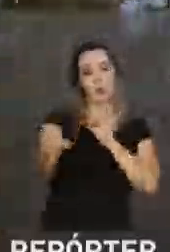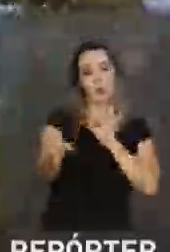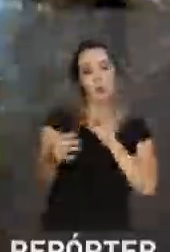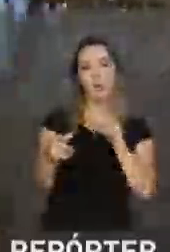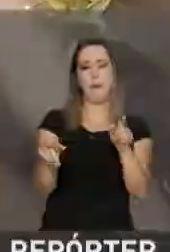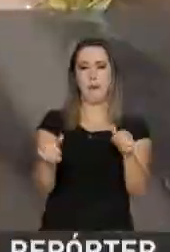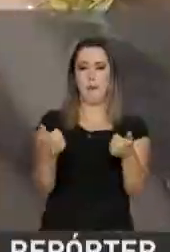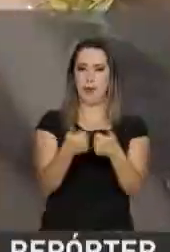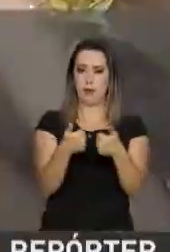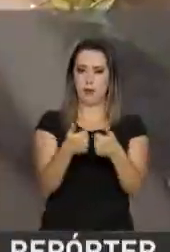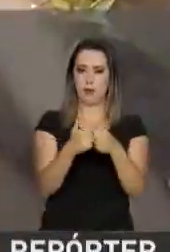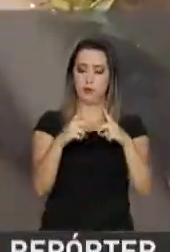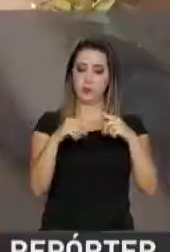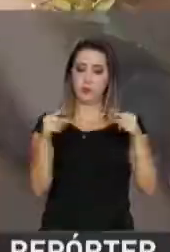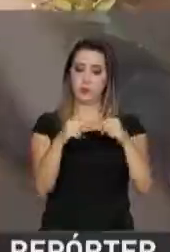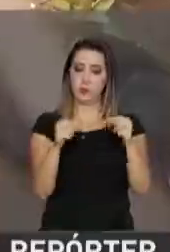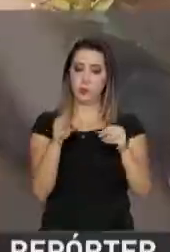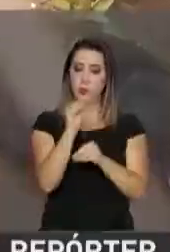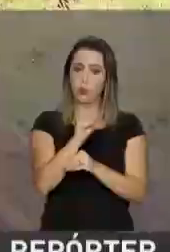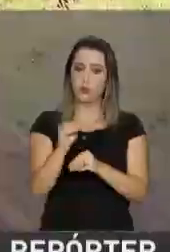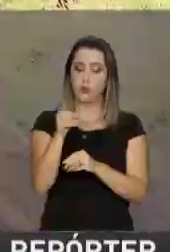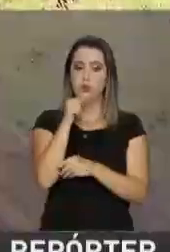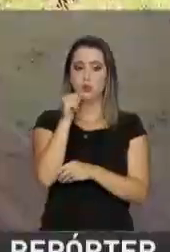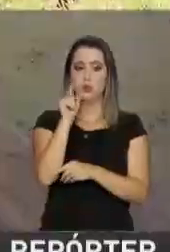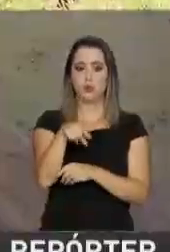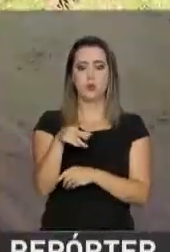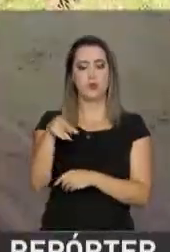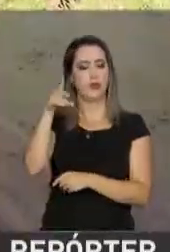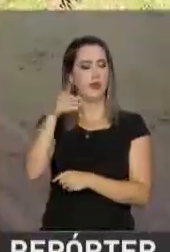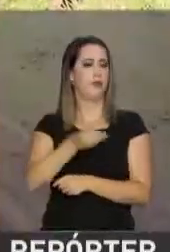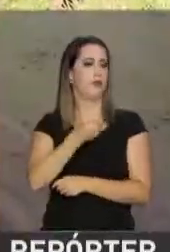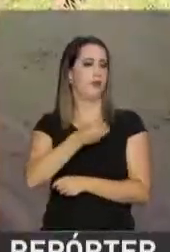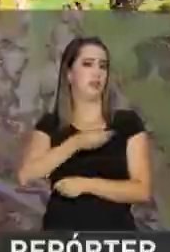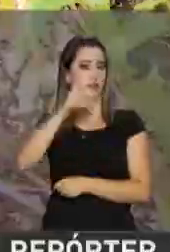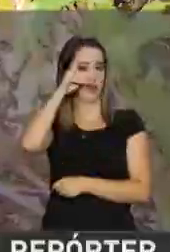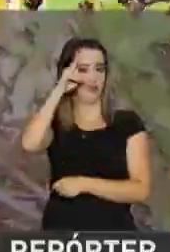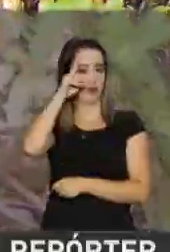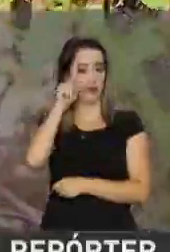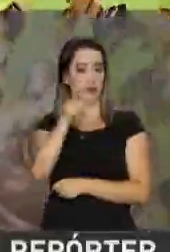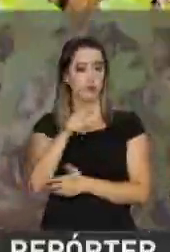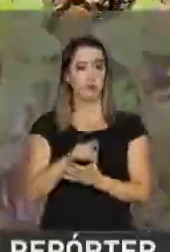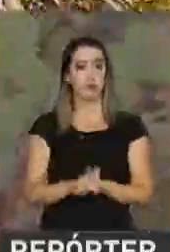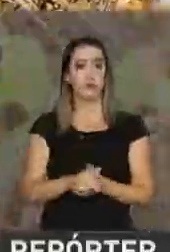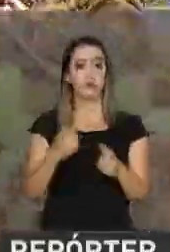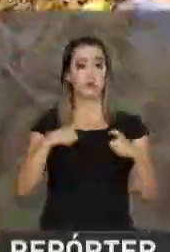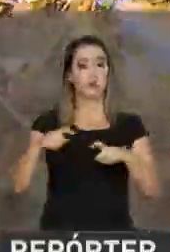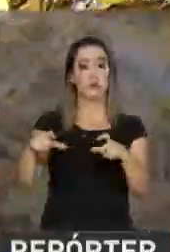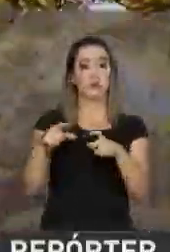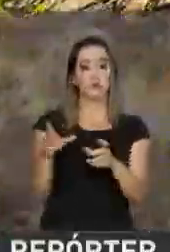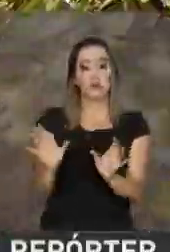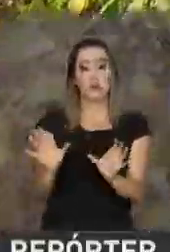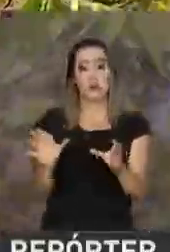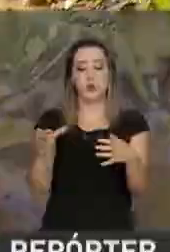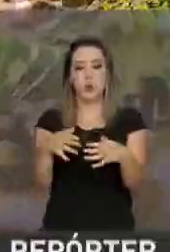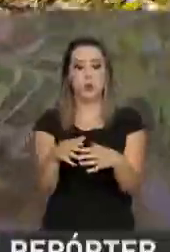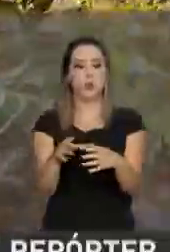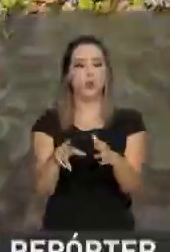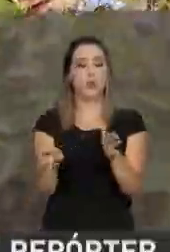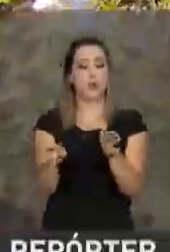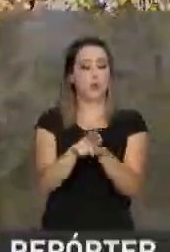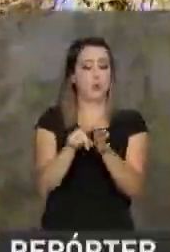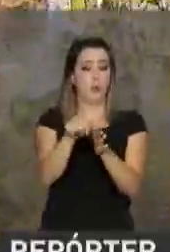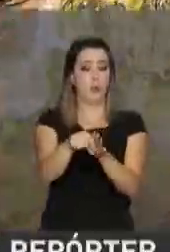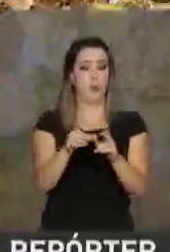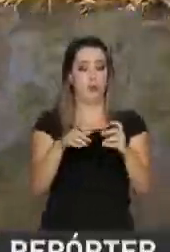brasília a conservação das minas d'água já faz parte da rotina essa nascente foi adotada por moradores do núcleo